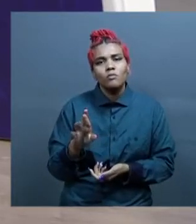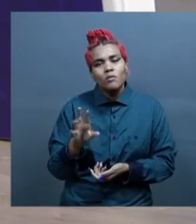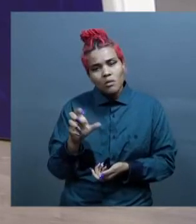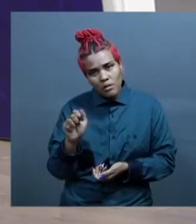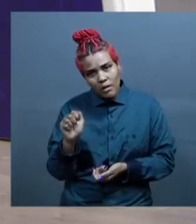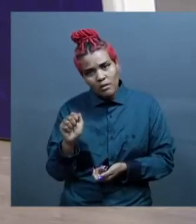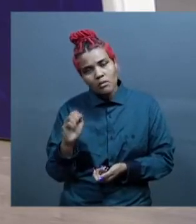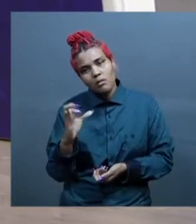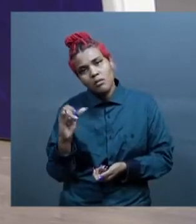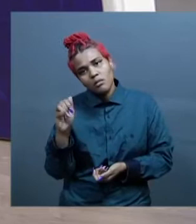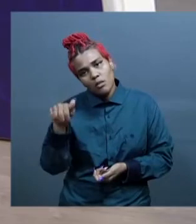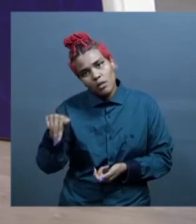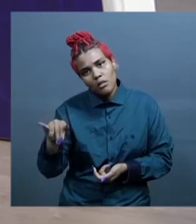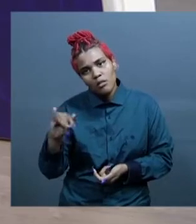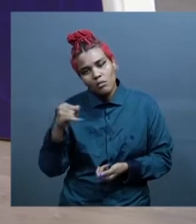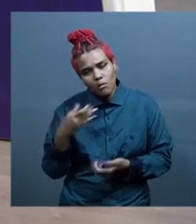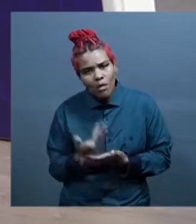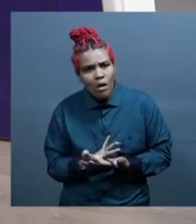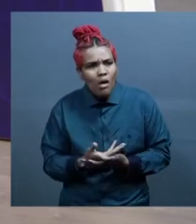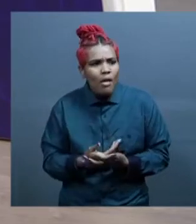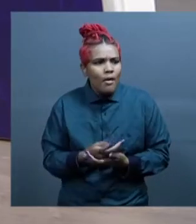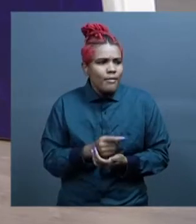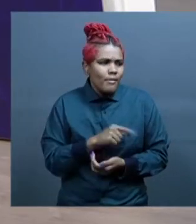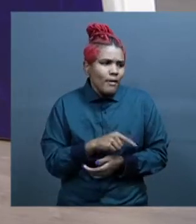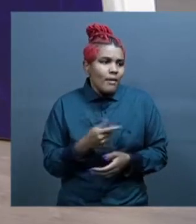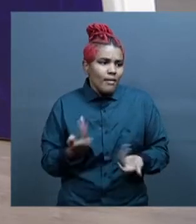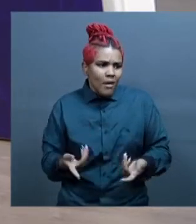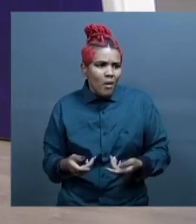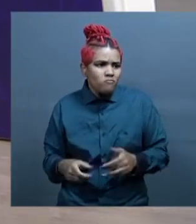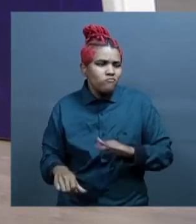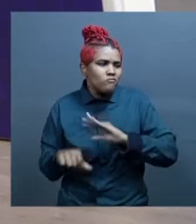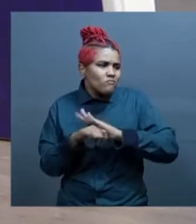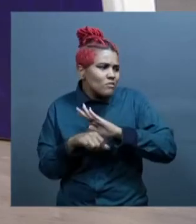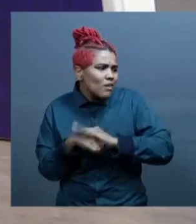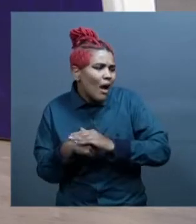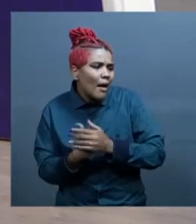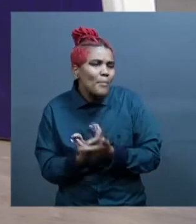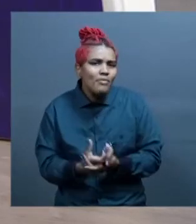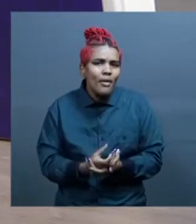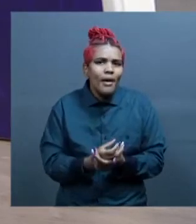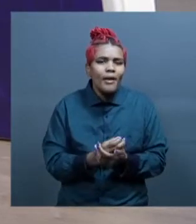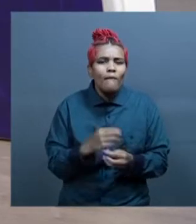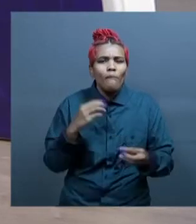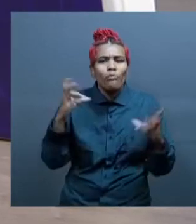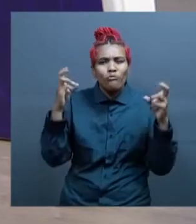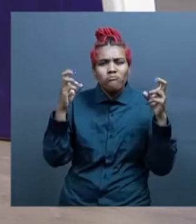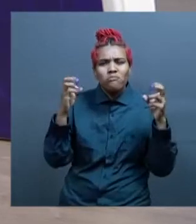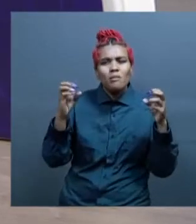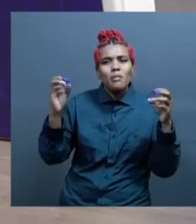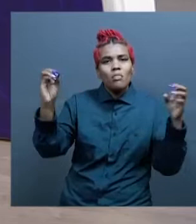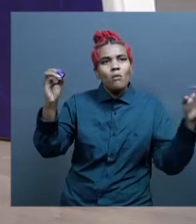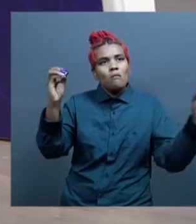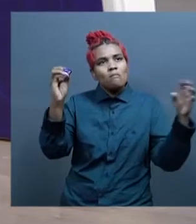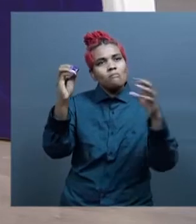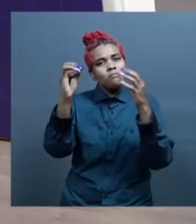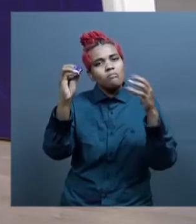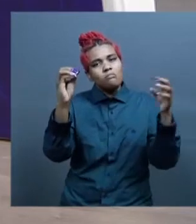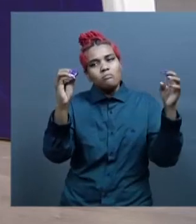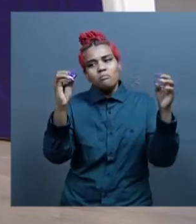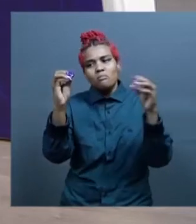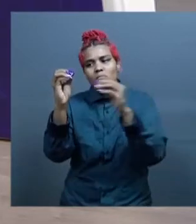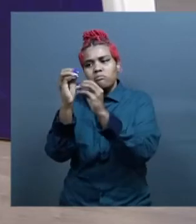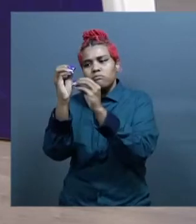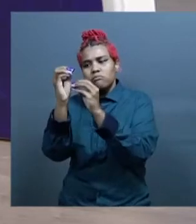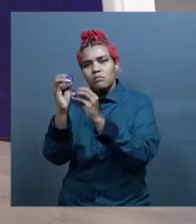vilão quando se fala de efeito estufa e de que forma então a gente lidar com esse impasse não setor água que é tão importante para o nosso país